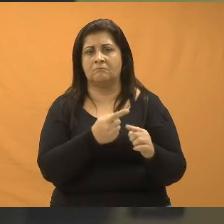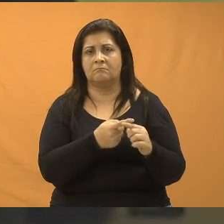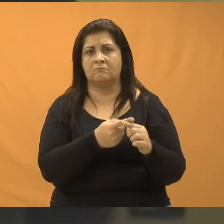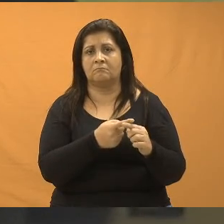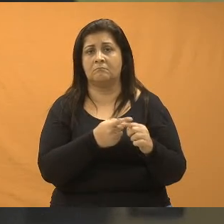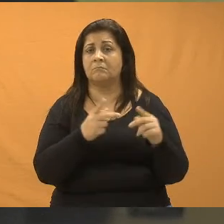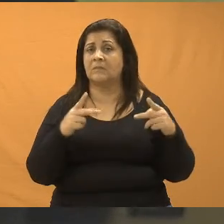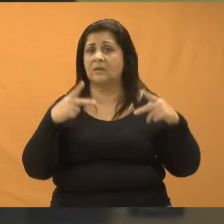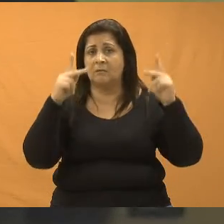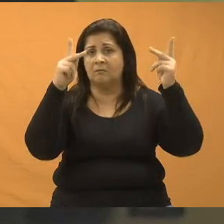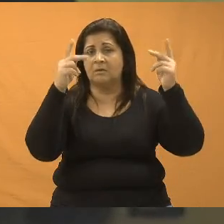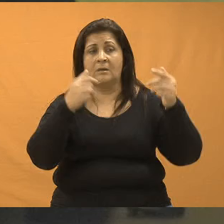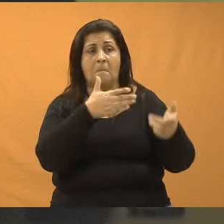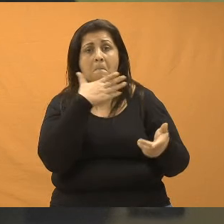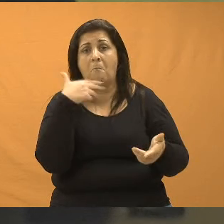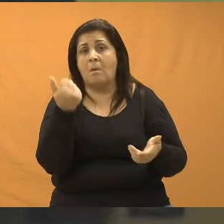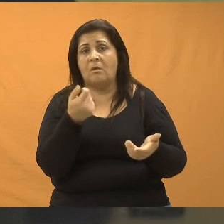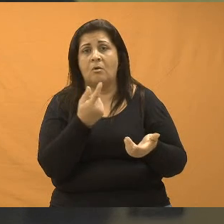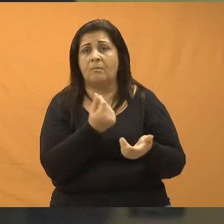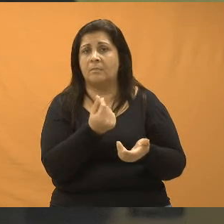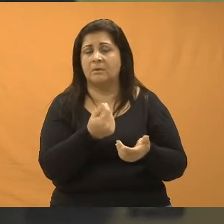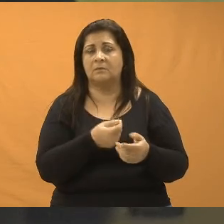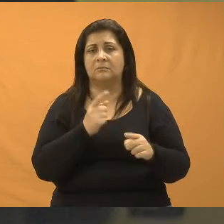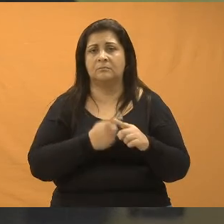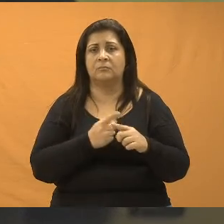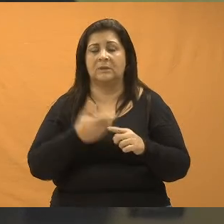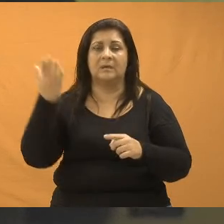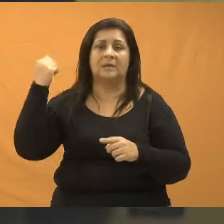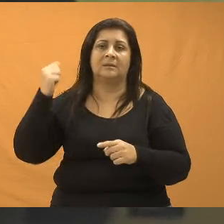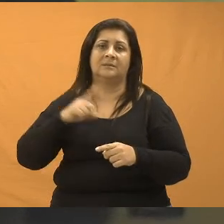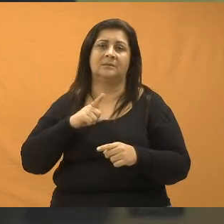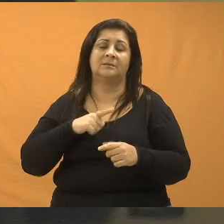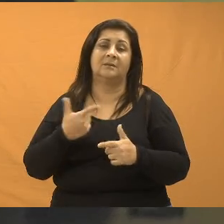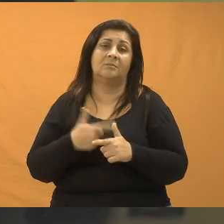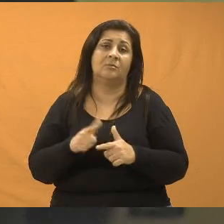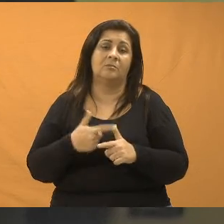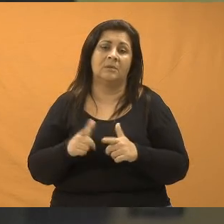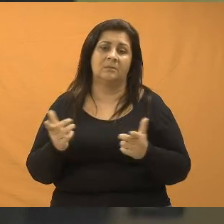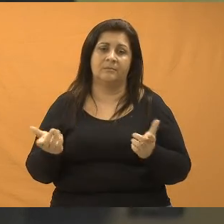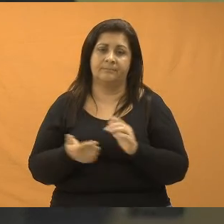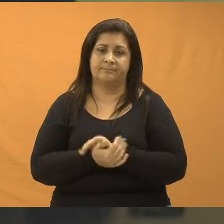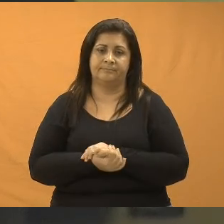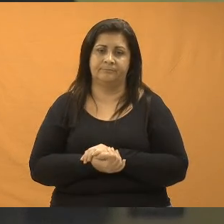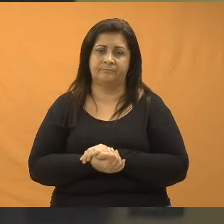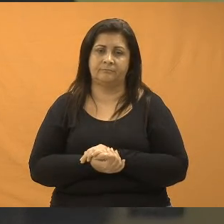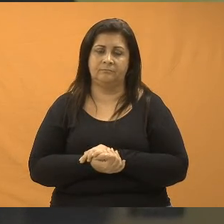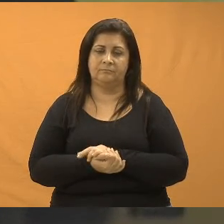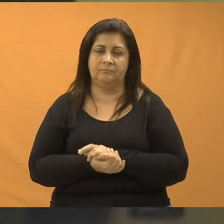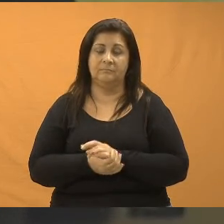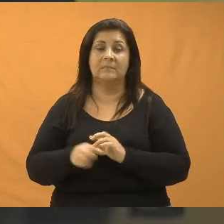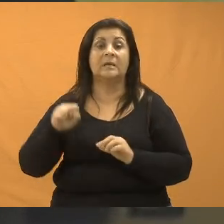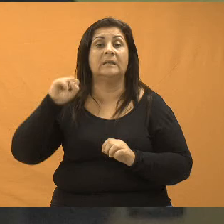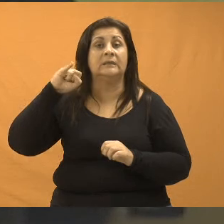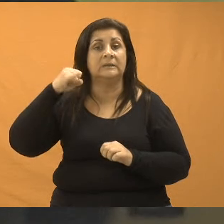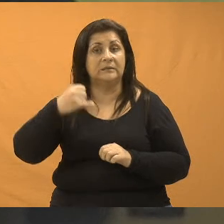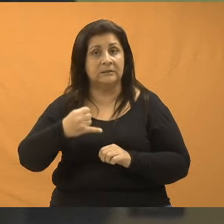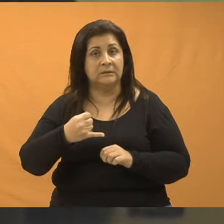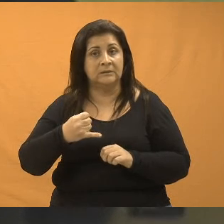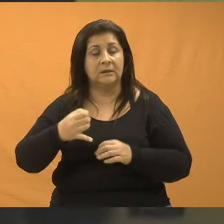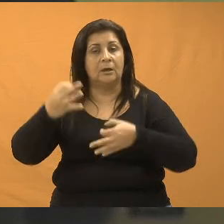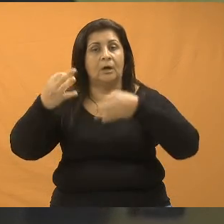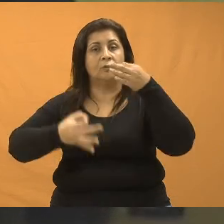licitação porque ela teve problemas anteriores que não está transitado em julgado. Então, só se ela se transformar